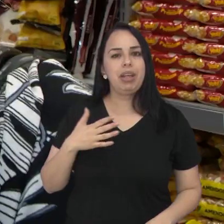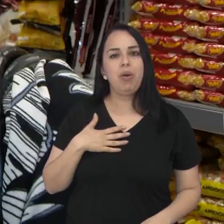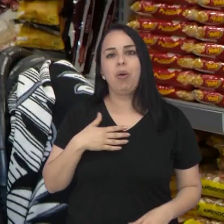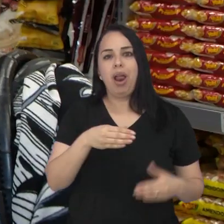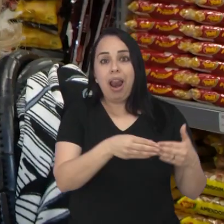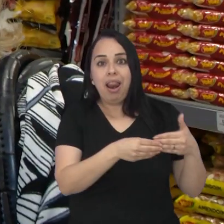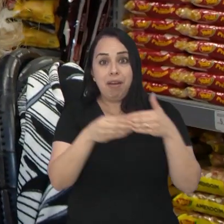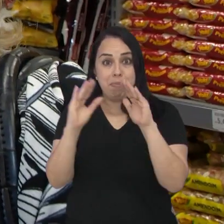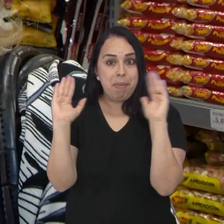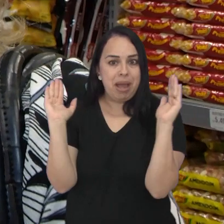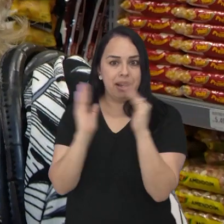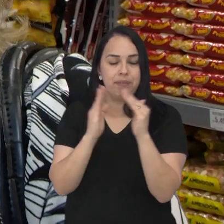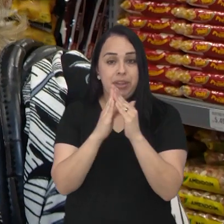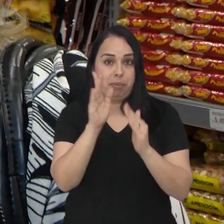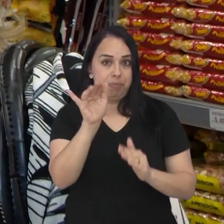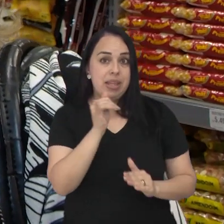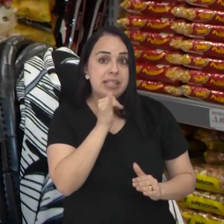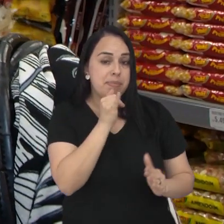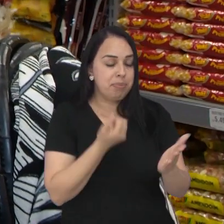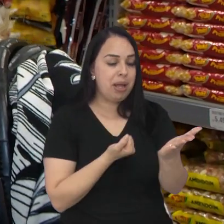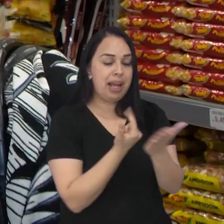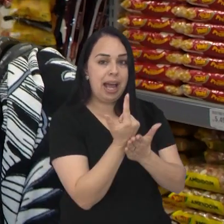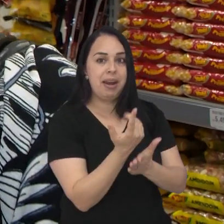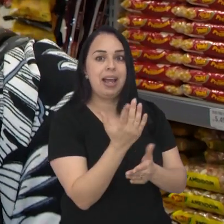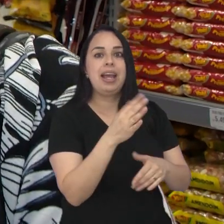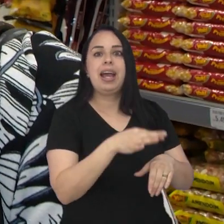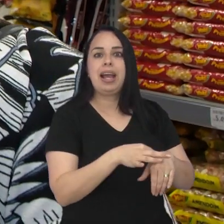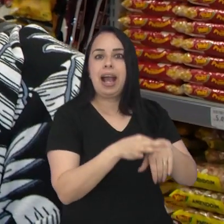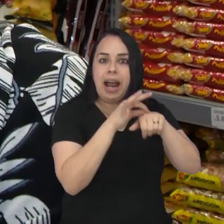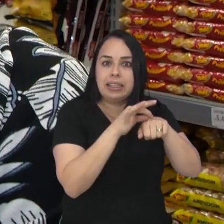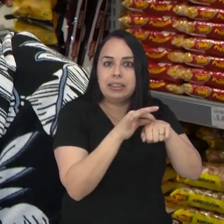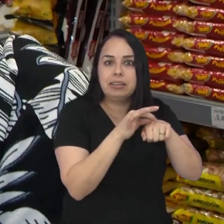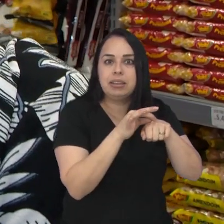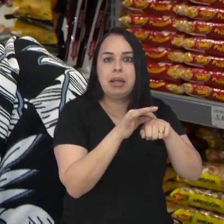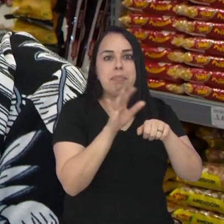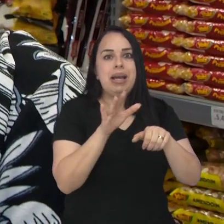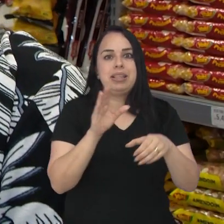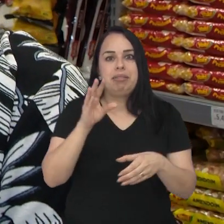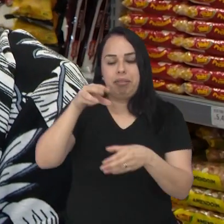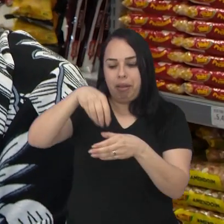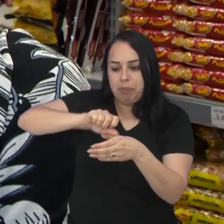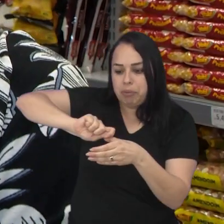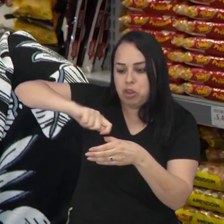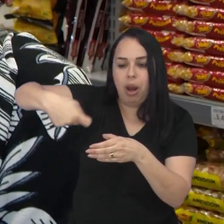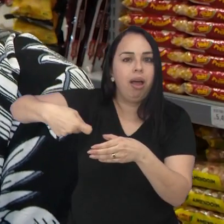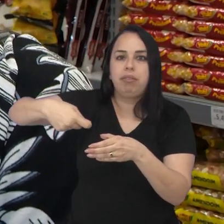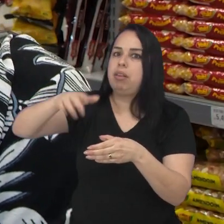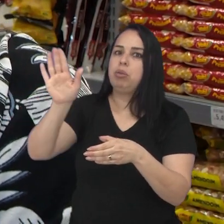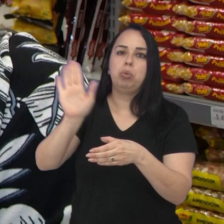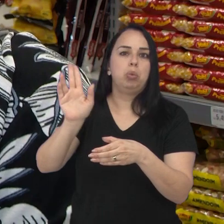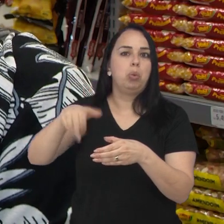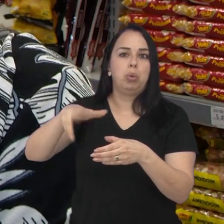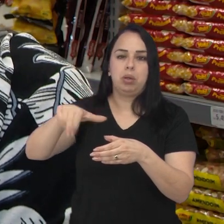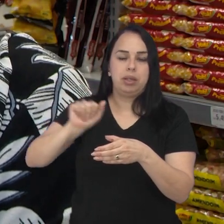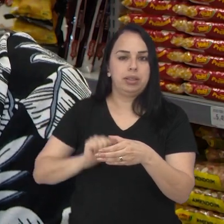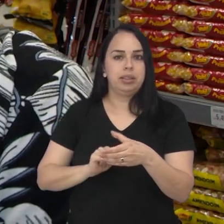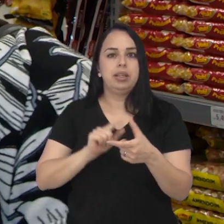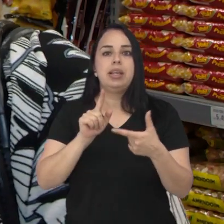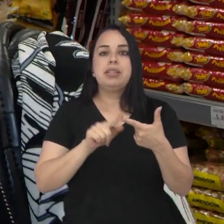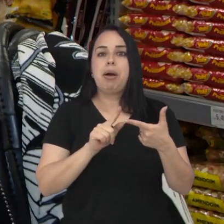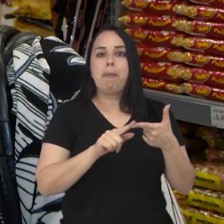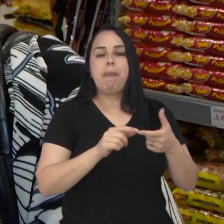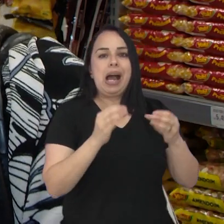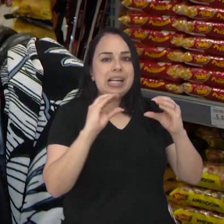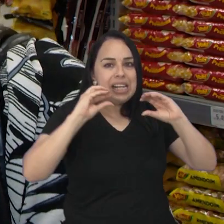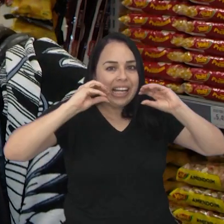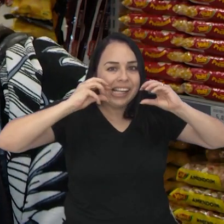casa. Eu só levo, por exemplo, eu compro a carne, mas eu nunca compro nada enlatado. Se eu